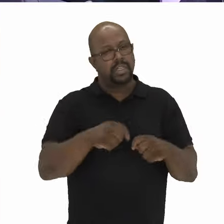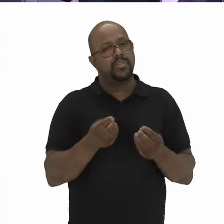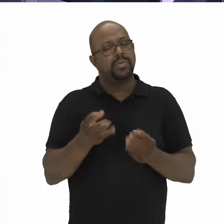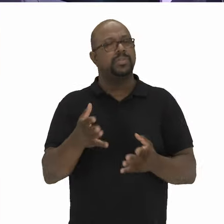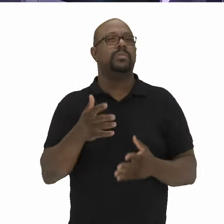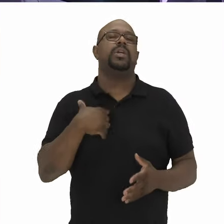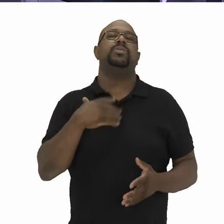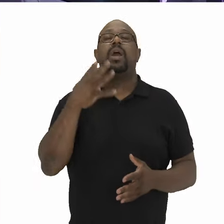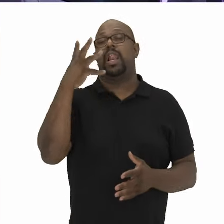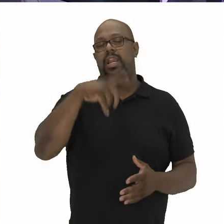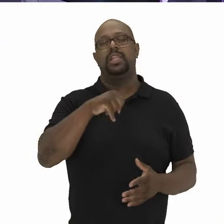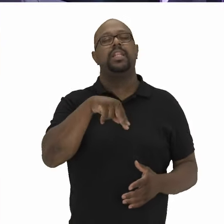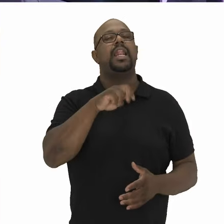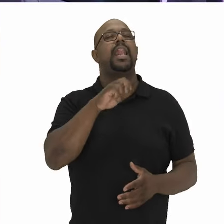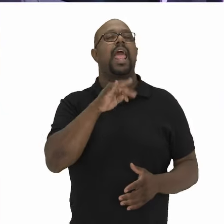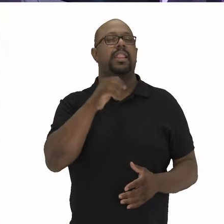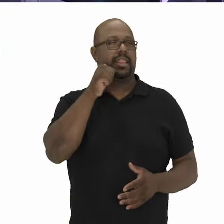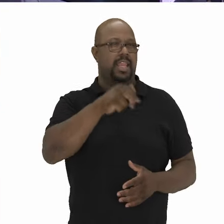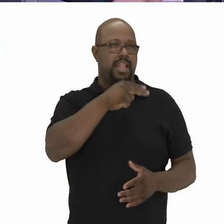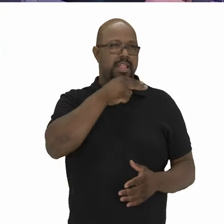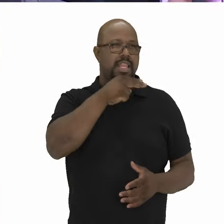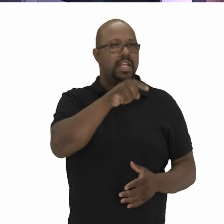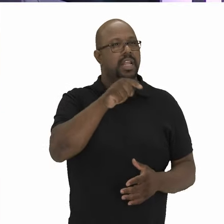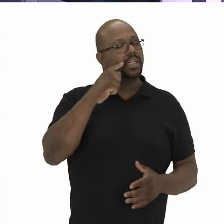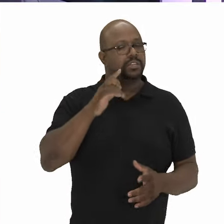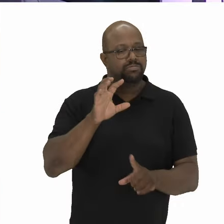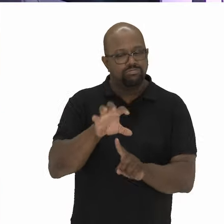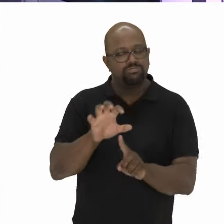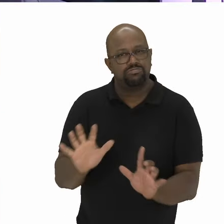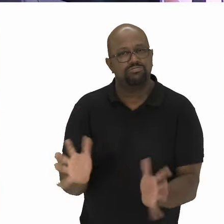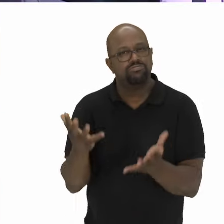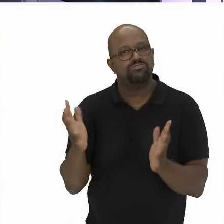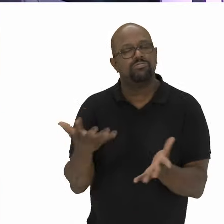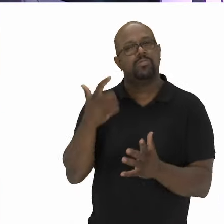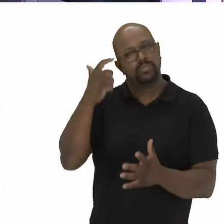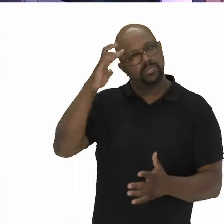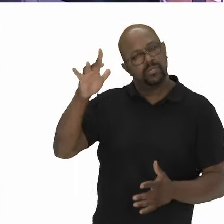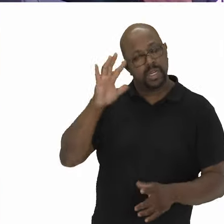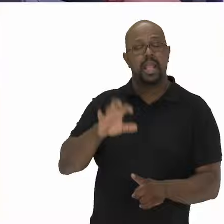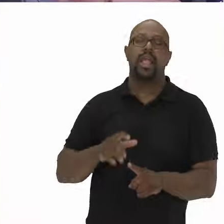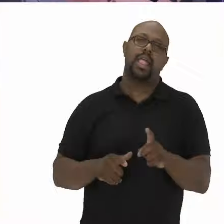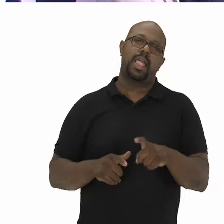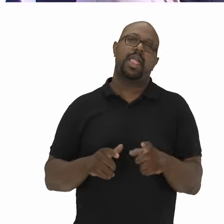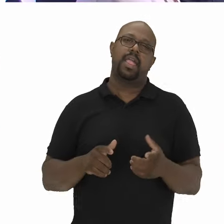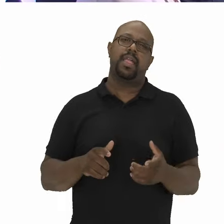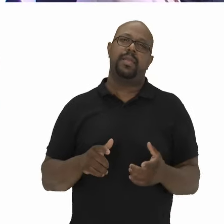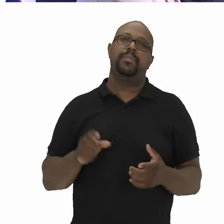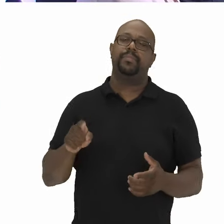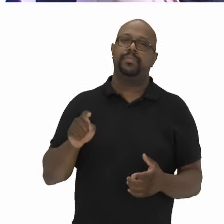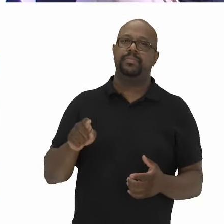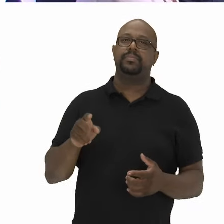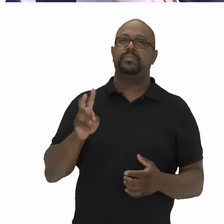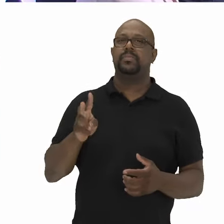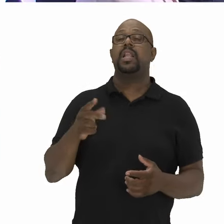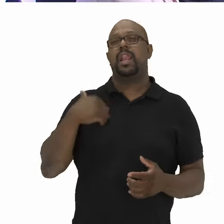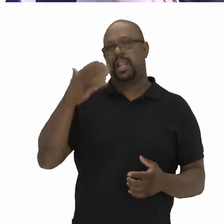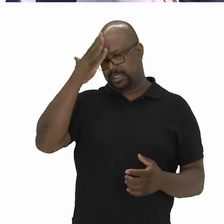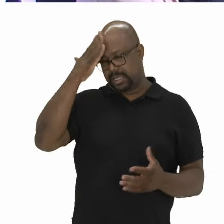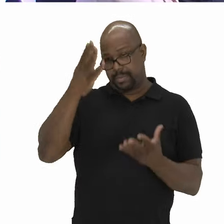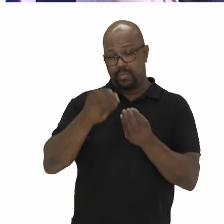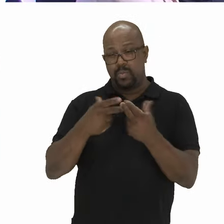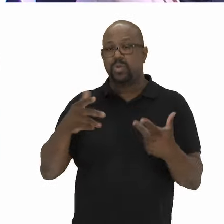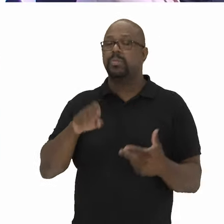proporcionar pra sua linda n ess esses estímulos para esse é a questão do do ela